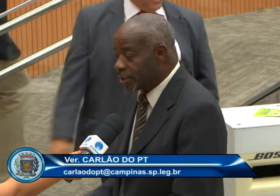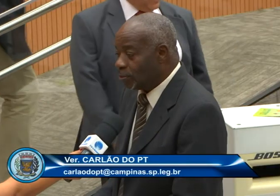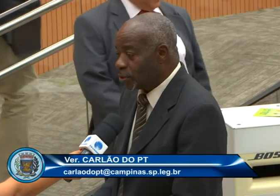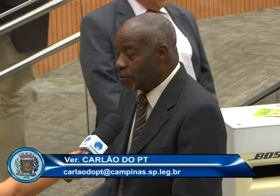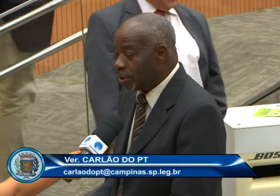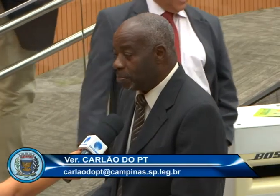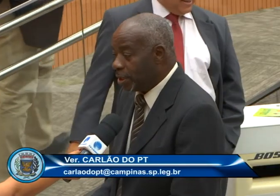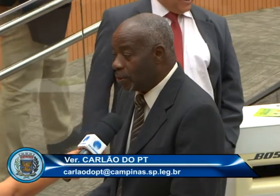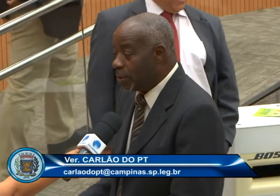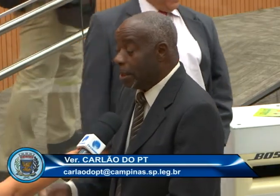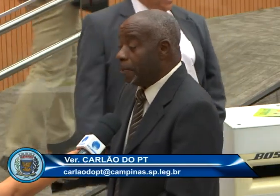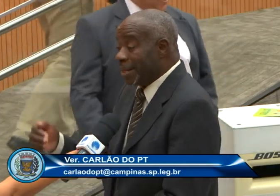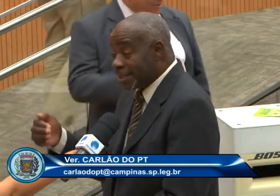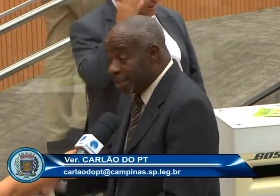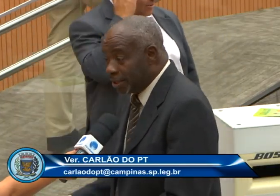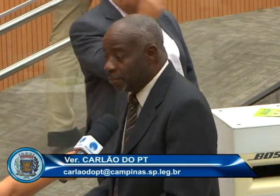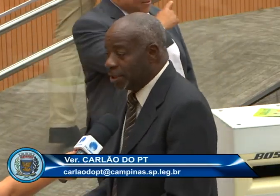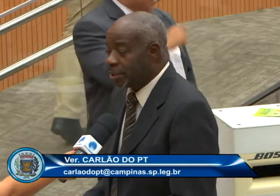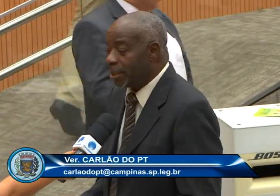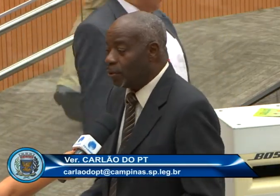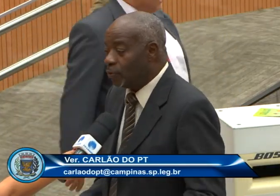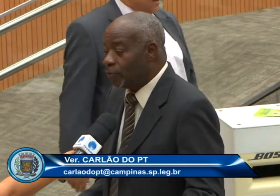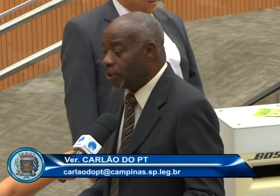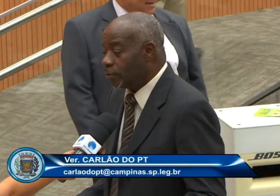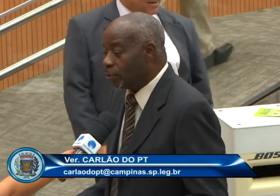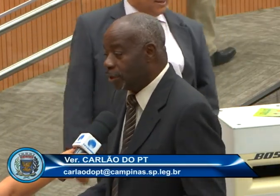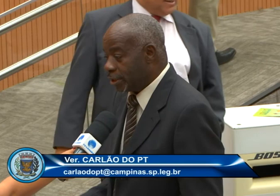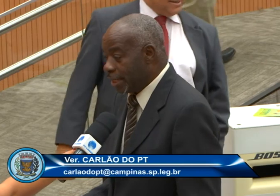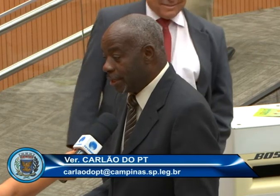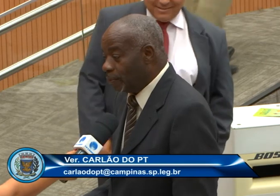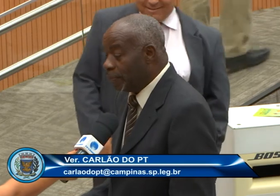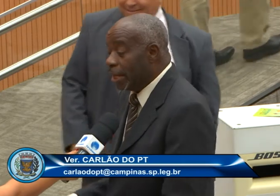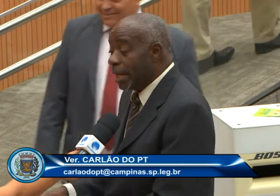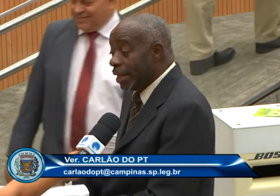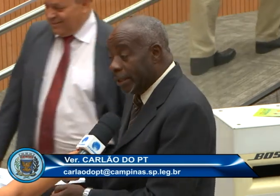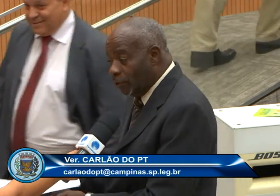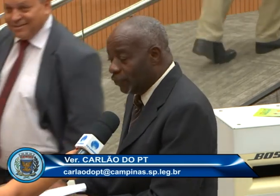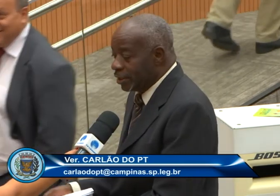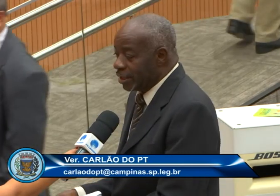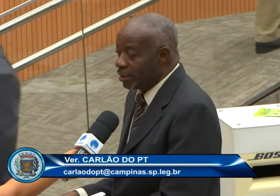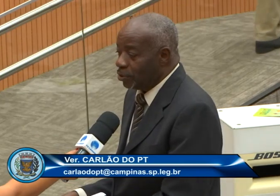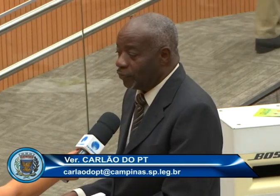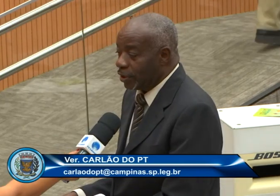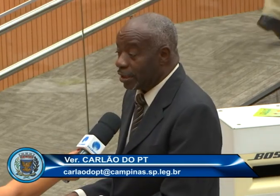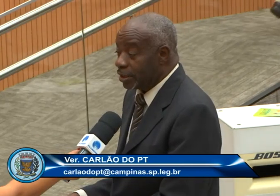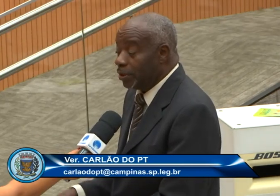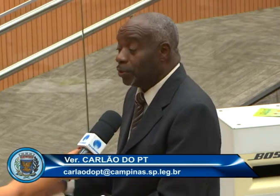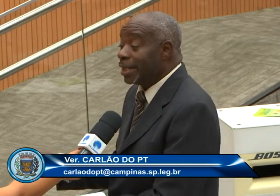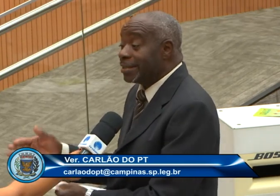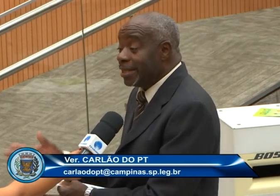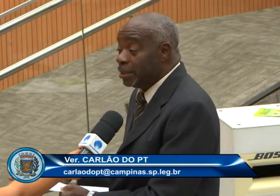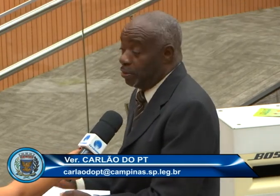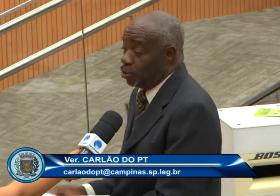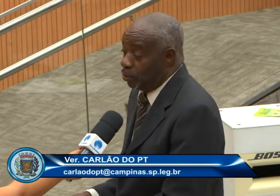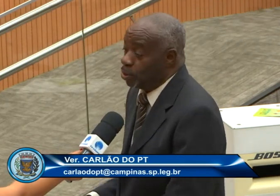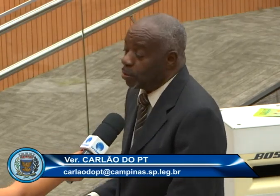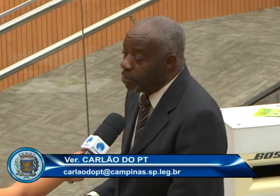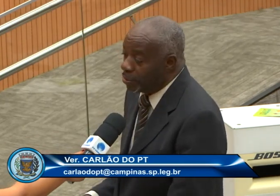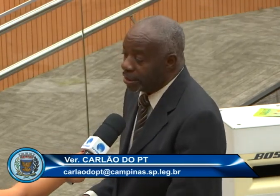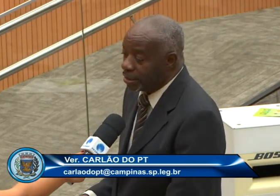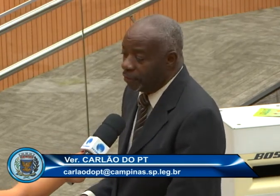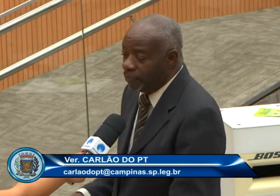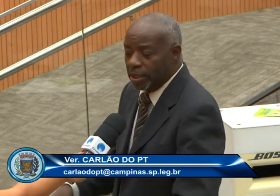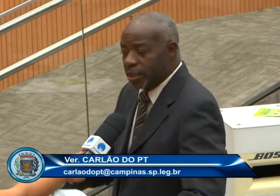fazendo essa moção de apelo para sensibilizar o governo do estado a não fazer essa modificação, a não trazer esse prejuízo